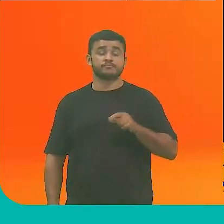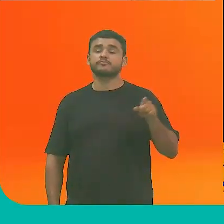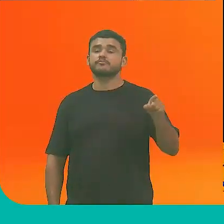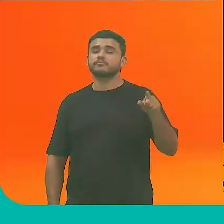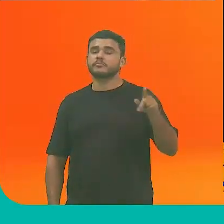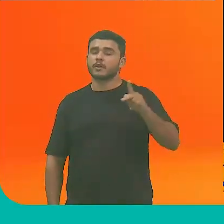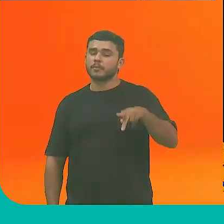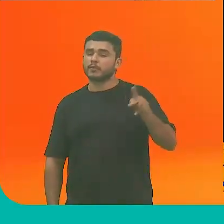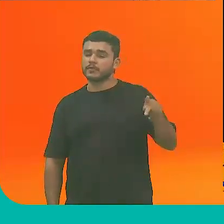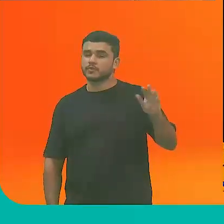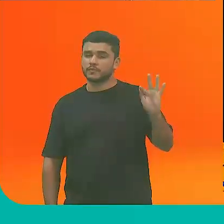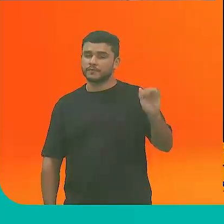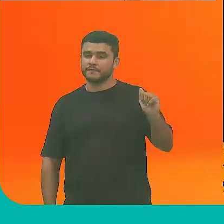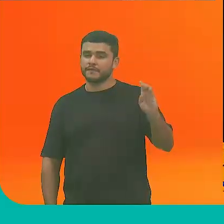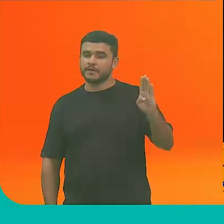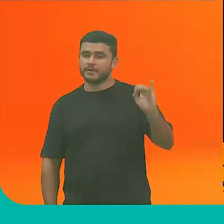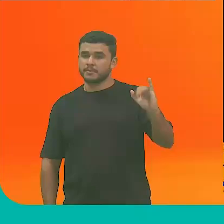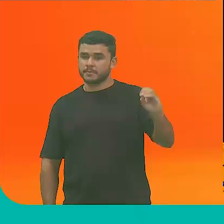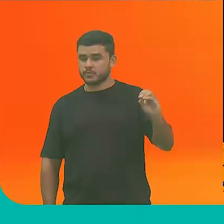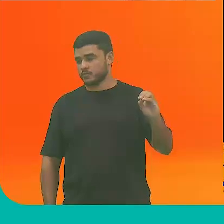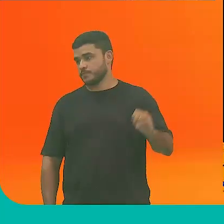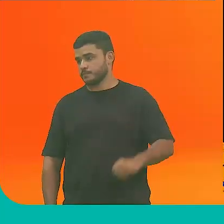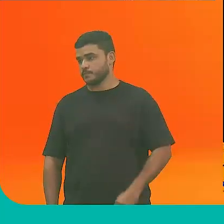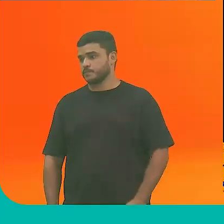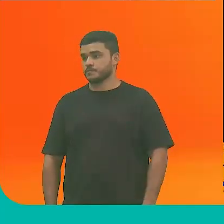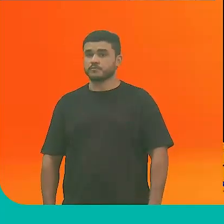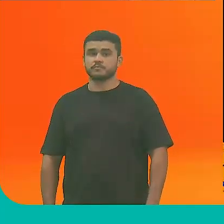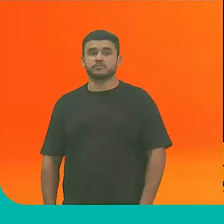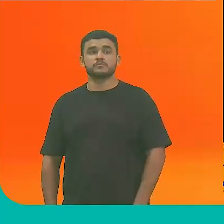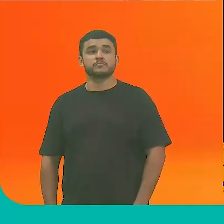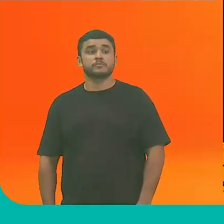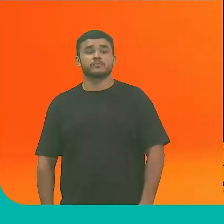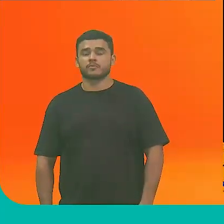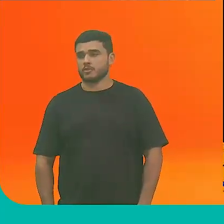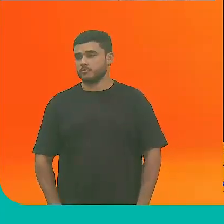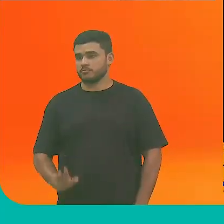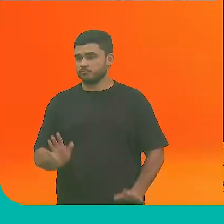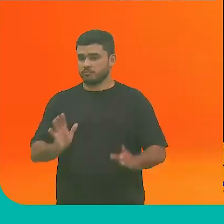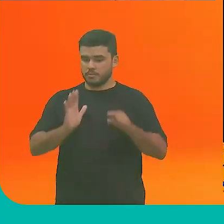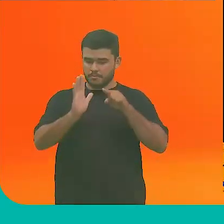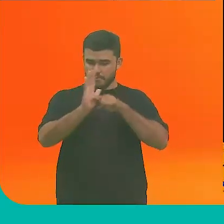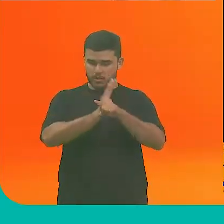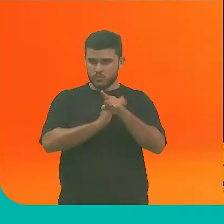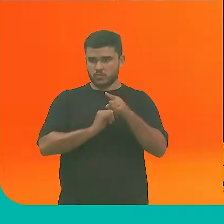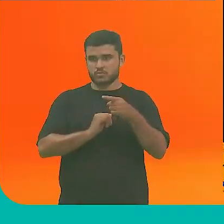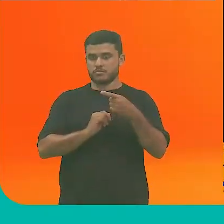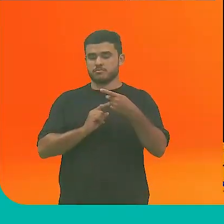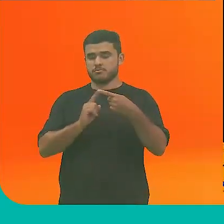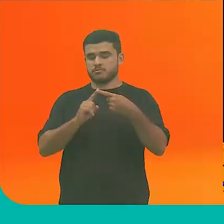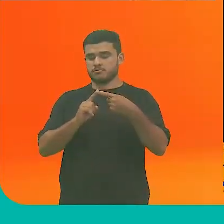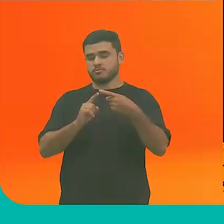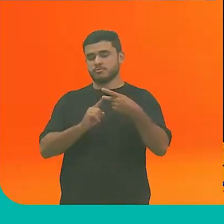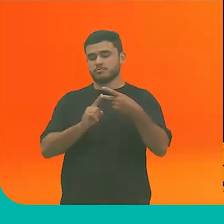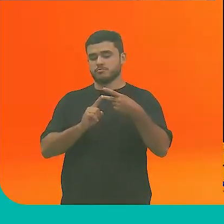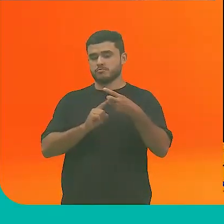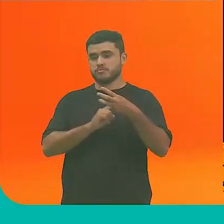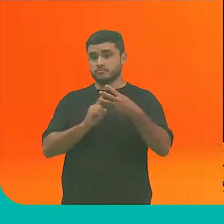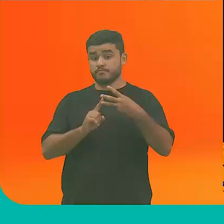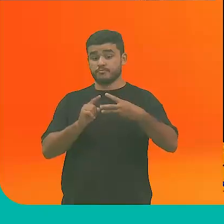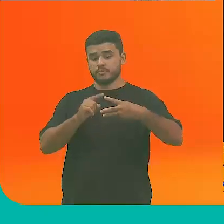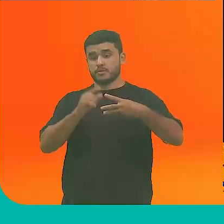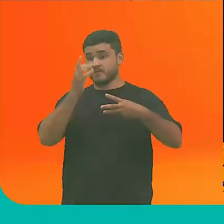certo? 3 questões de matemática, 3. Tem uma fácil, uma média e